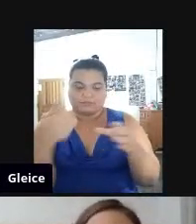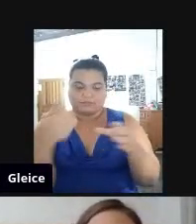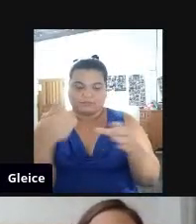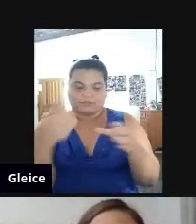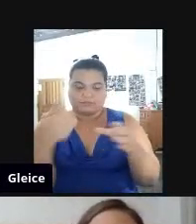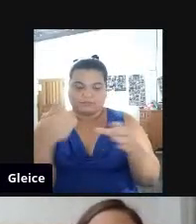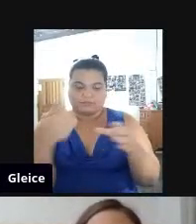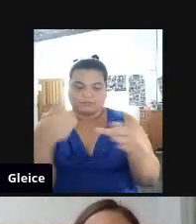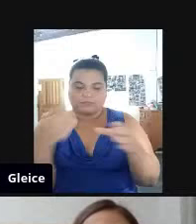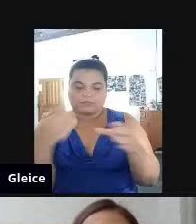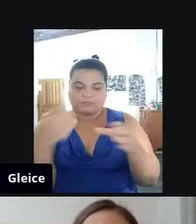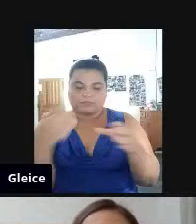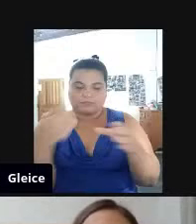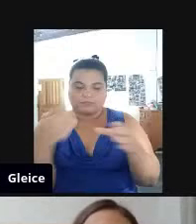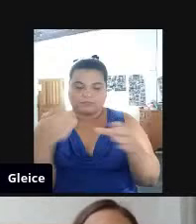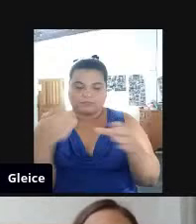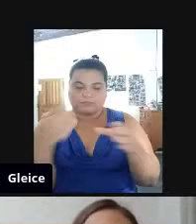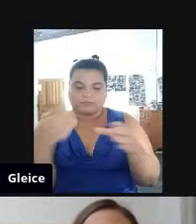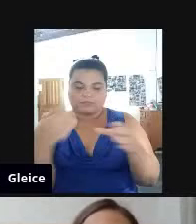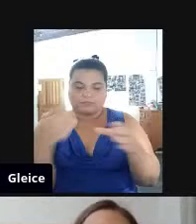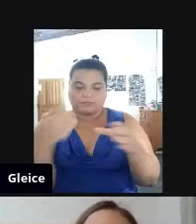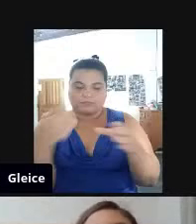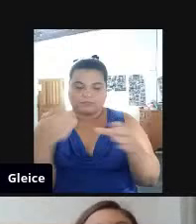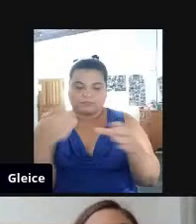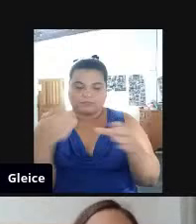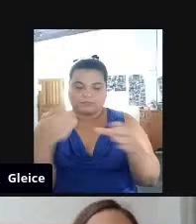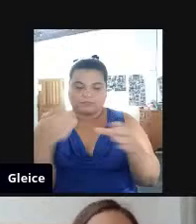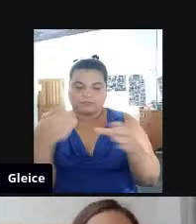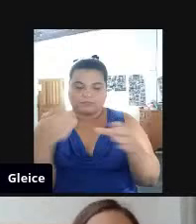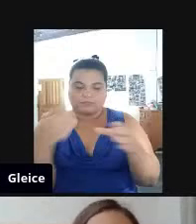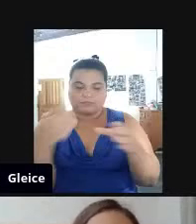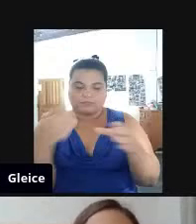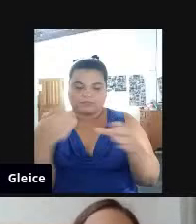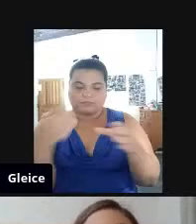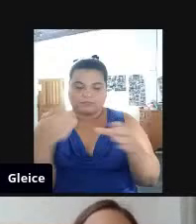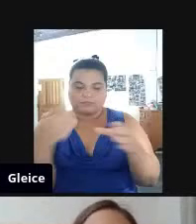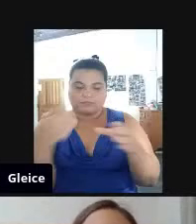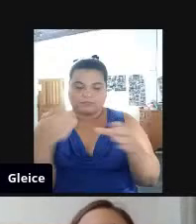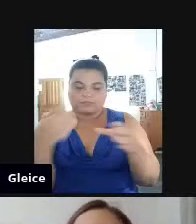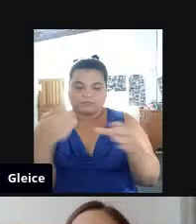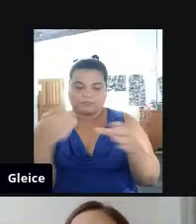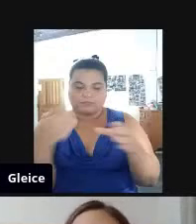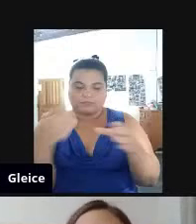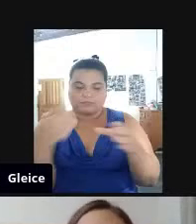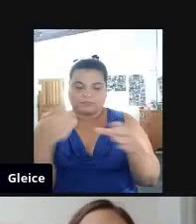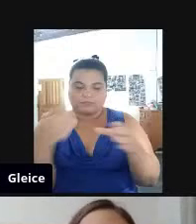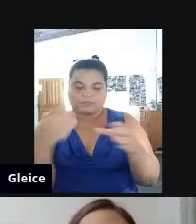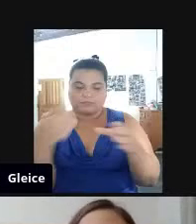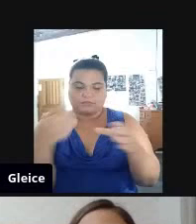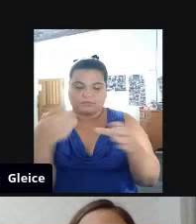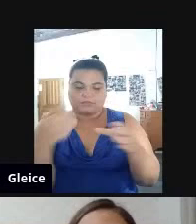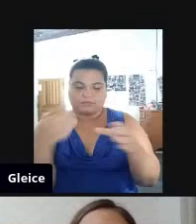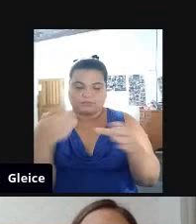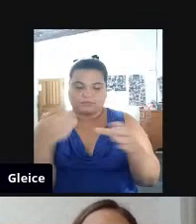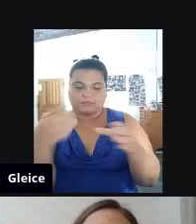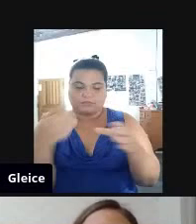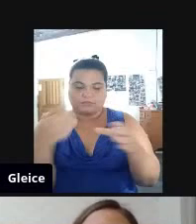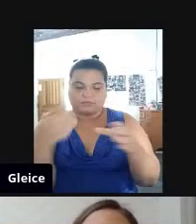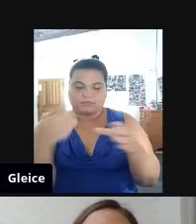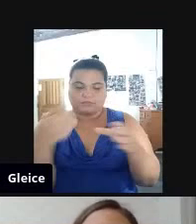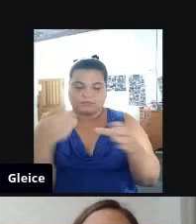autismo. Ou seja, e a gente vê no gráfico que esse número vem crescendo, né? Isso aqui é um ponto muito interessante para